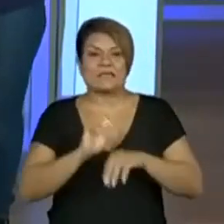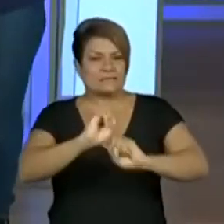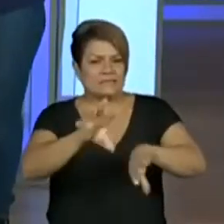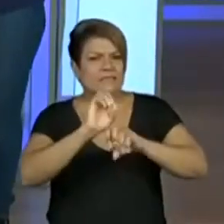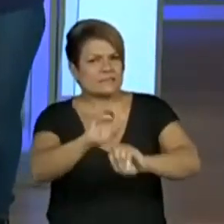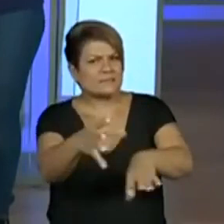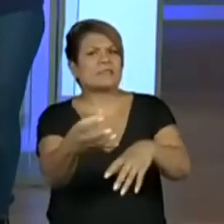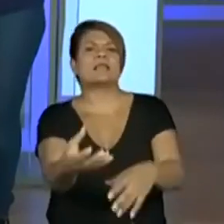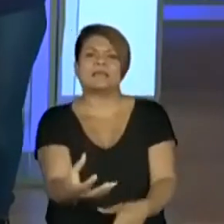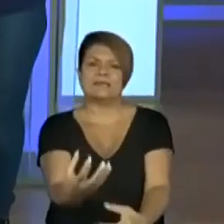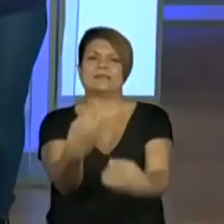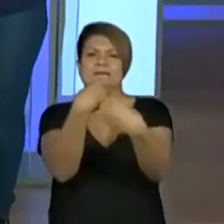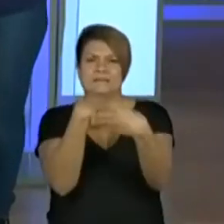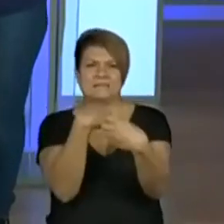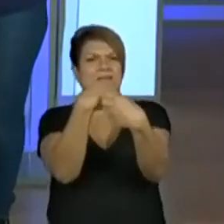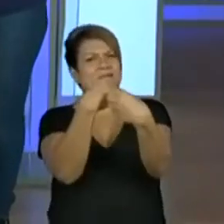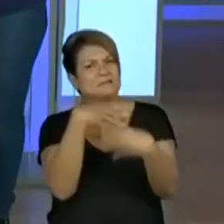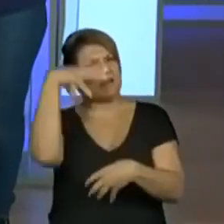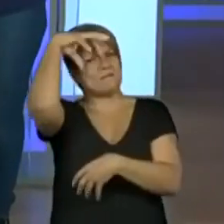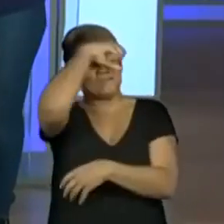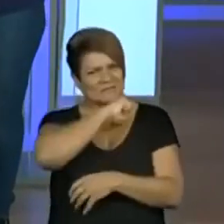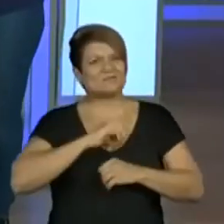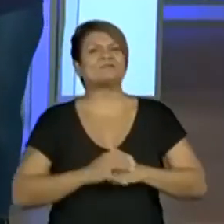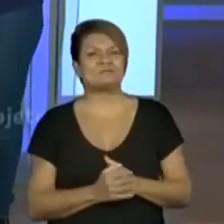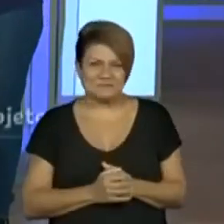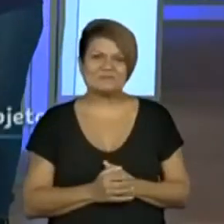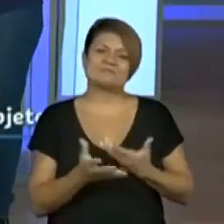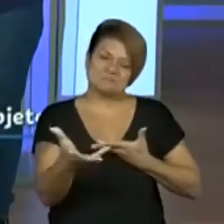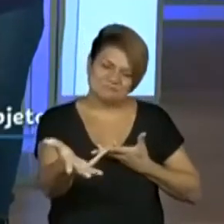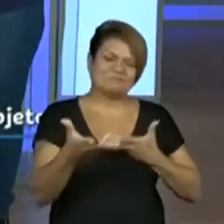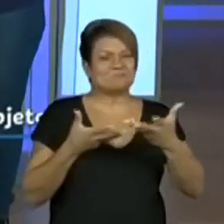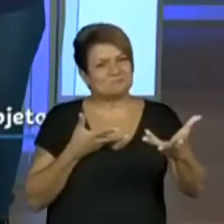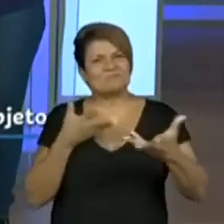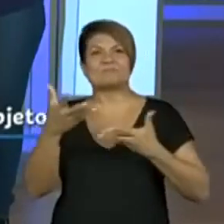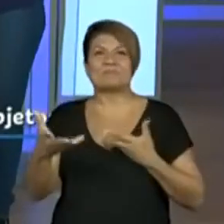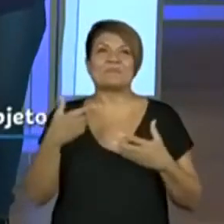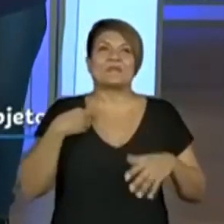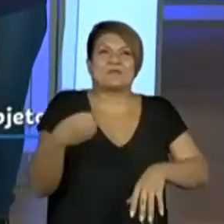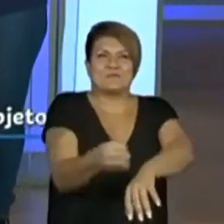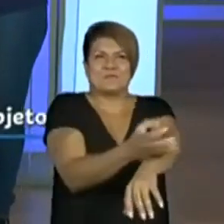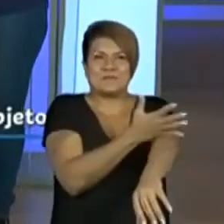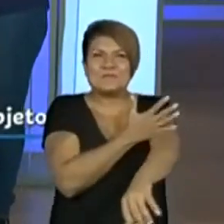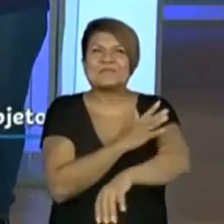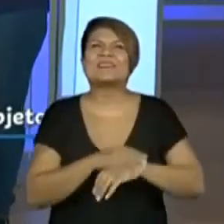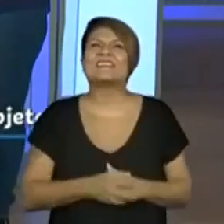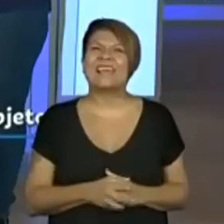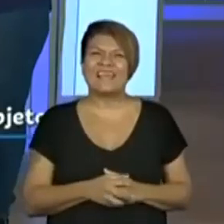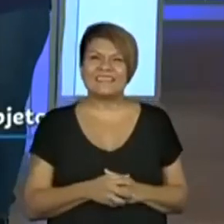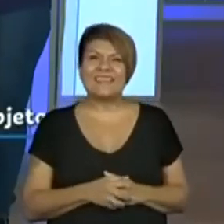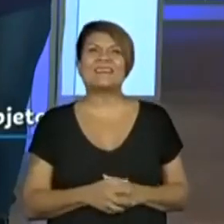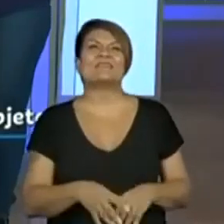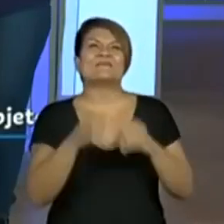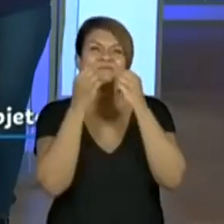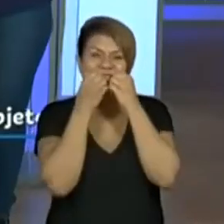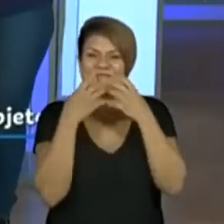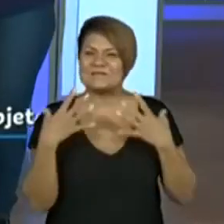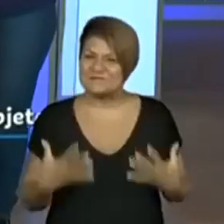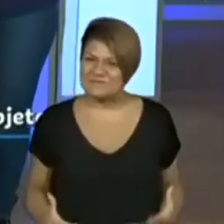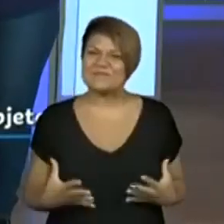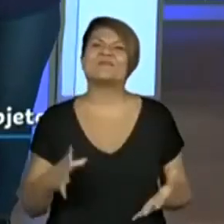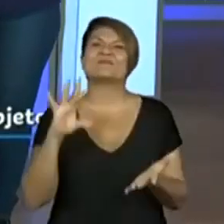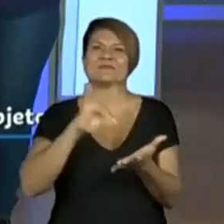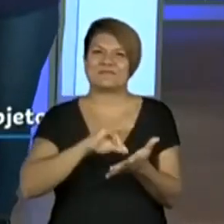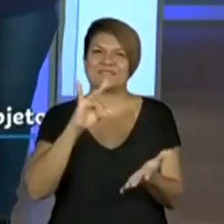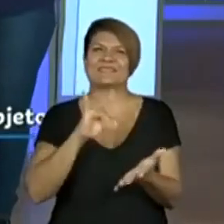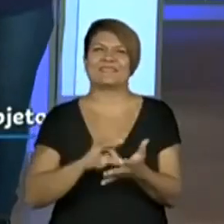ensina ensina e aprende o tempo todo porque isso faz parte da vida estou muito emocionado de um para o Wagner para acompanhar ver você